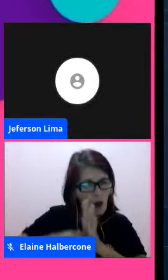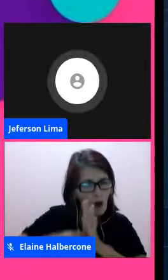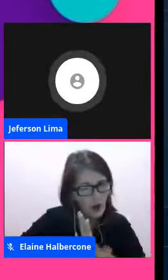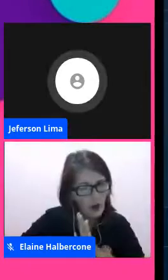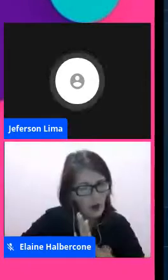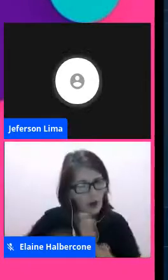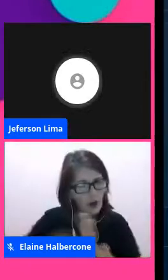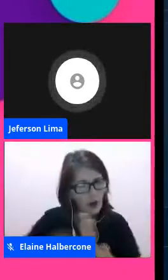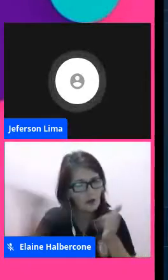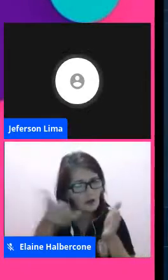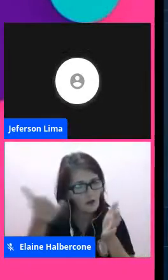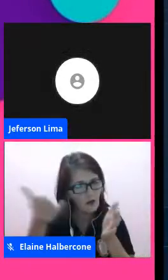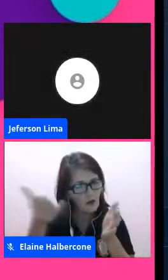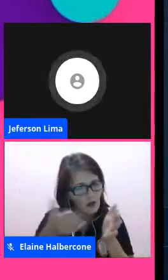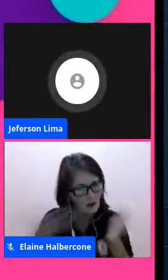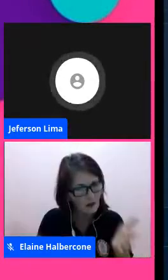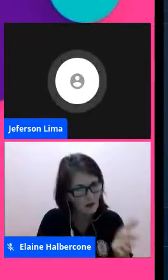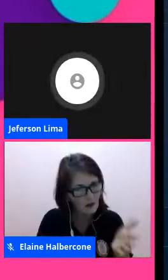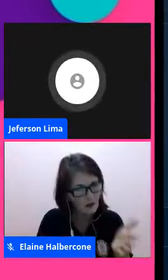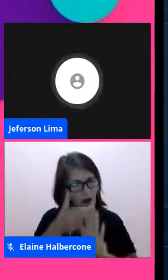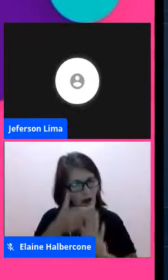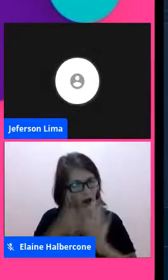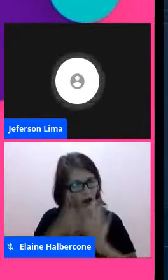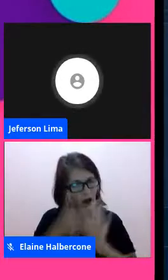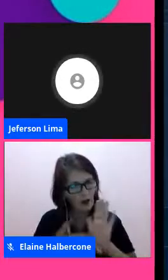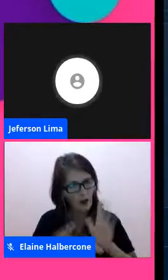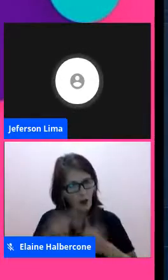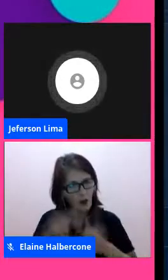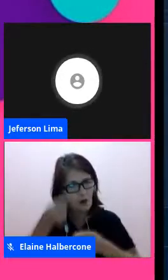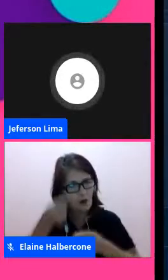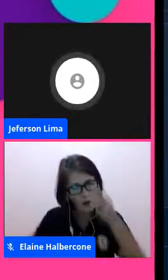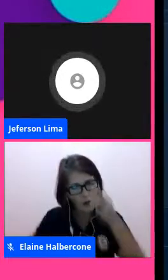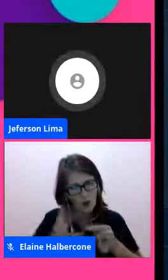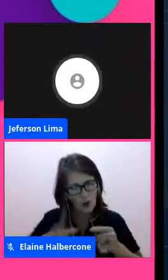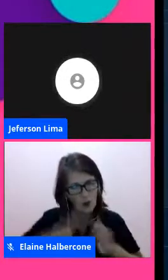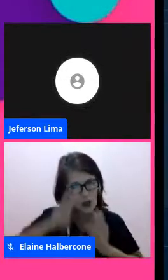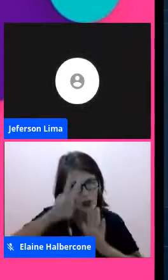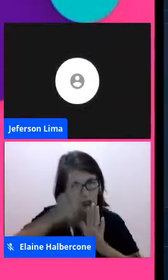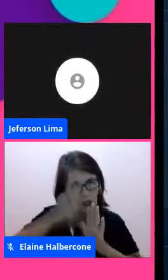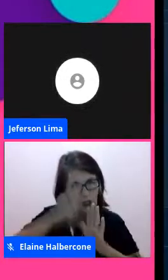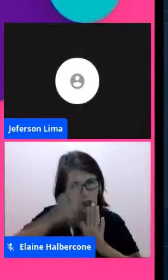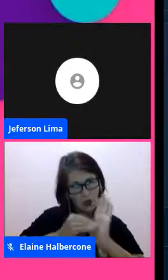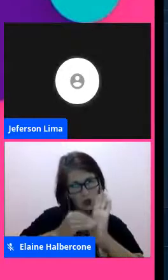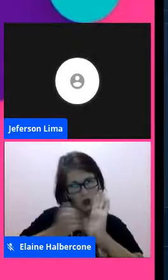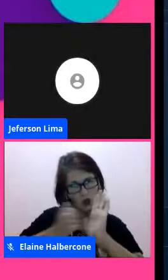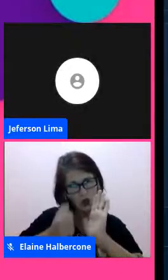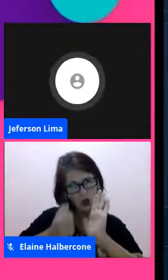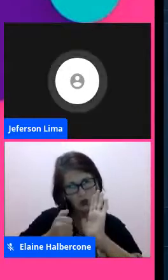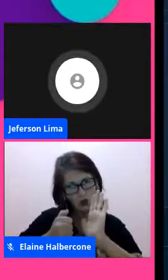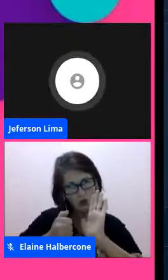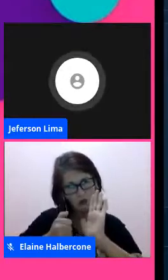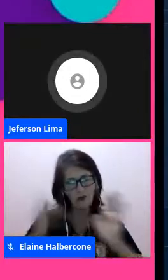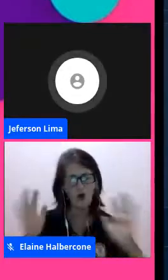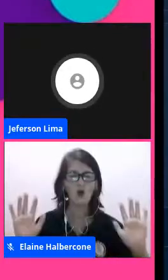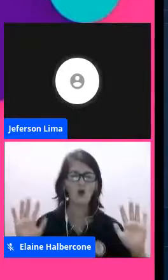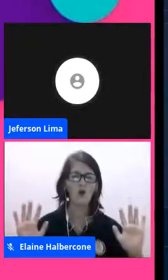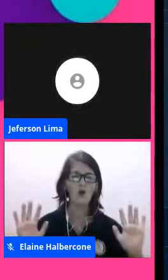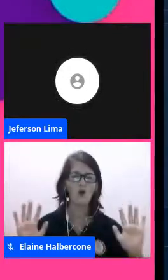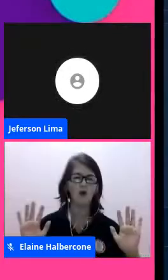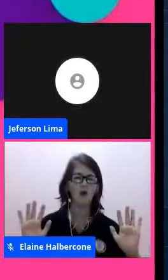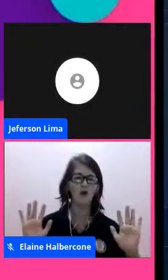a gente vai criar a seguinte regra, ó. Ao invés de eu proibir todas as leituras, eu vou tirar. Pronto. Agora quer dizer o